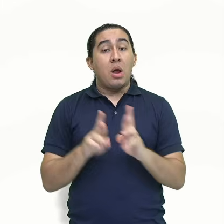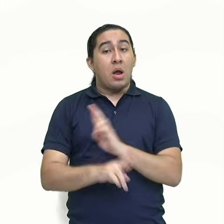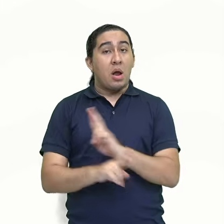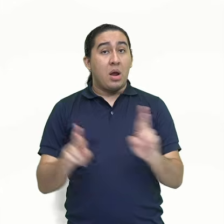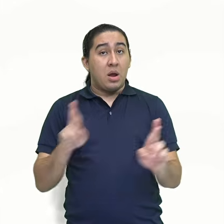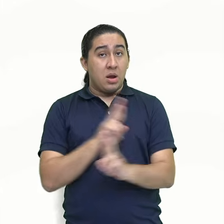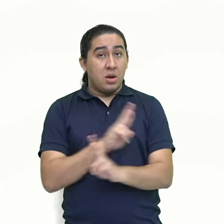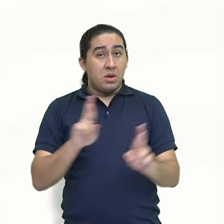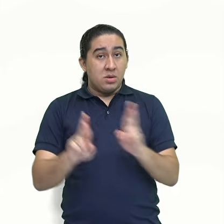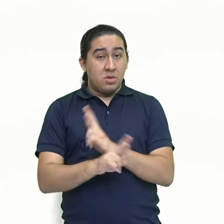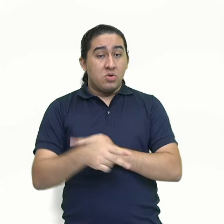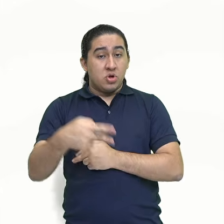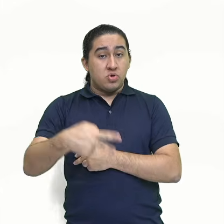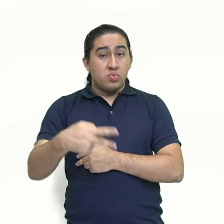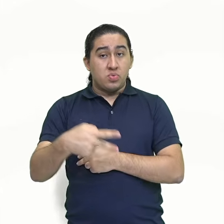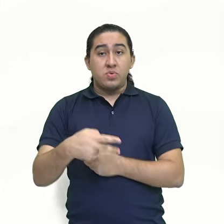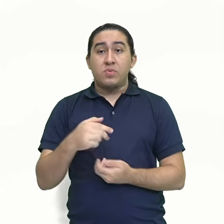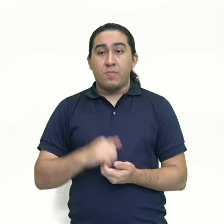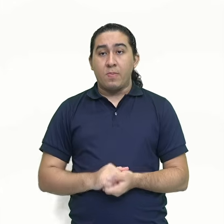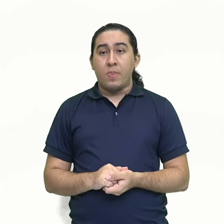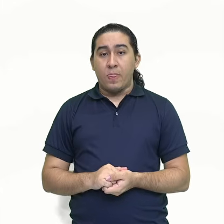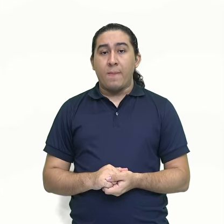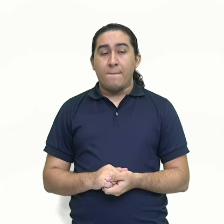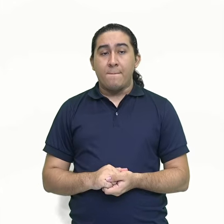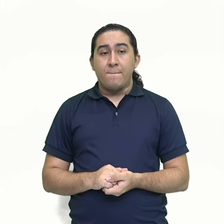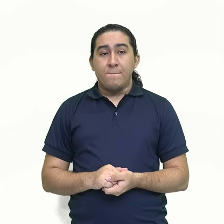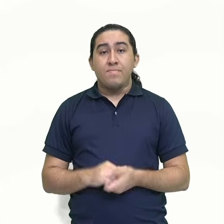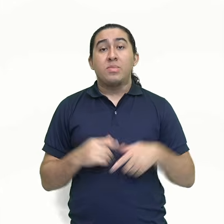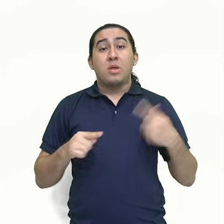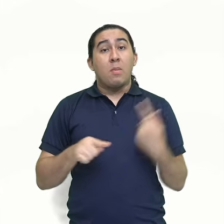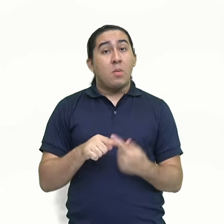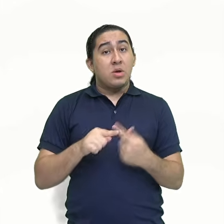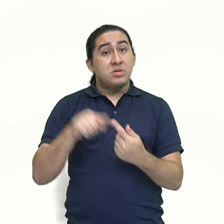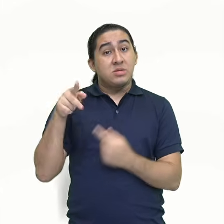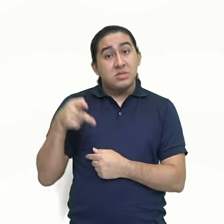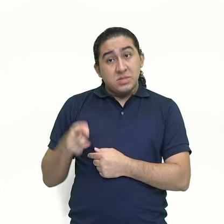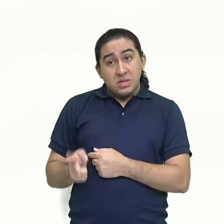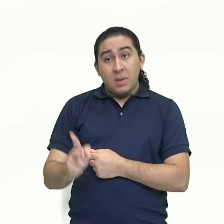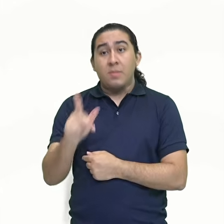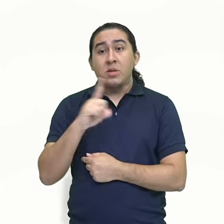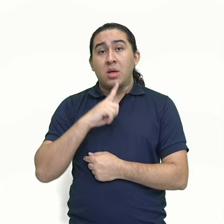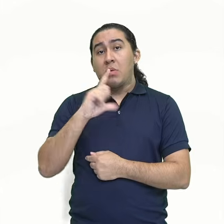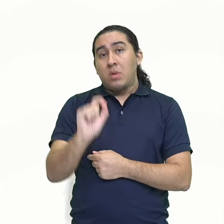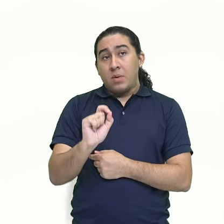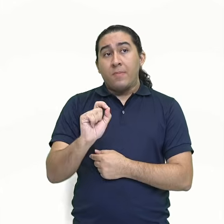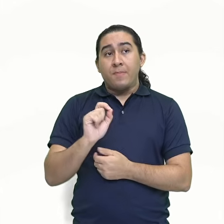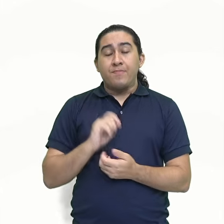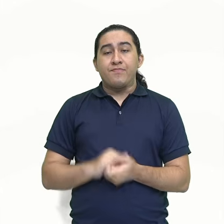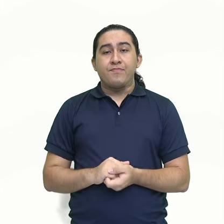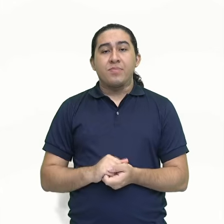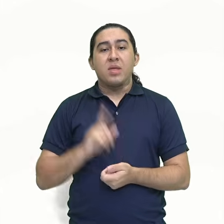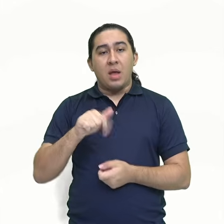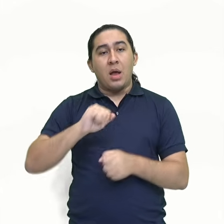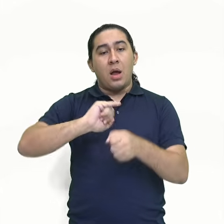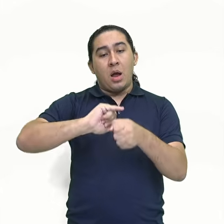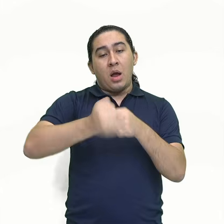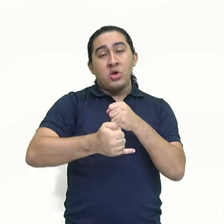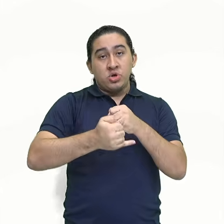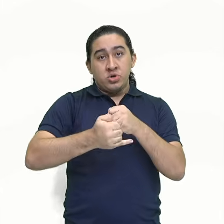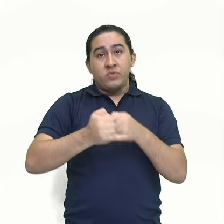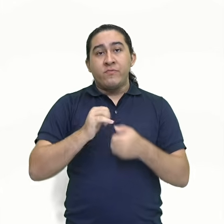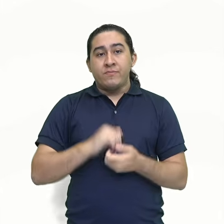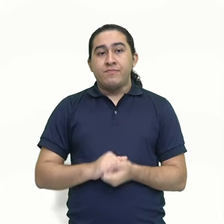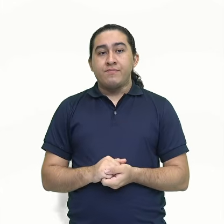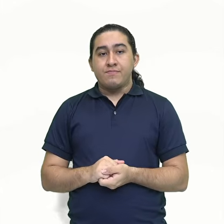oração subordinada adjetiva? Tá? Porque ela sempre vai ter o valor de